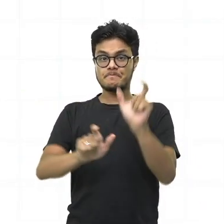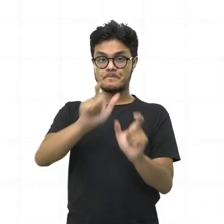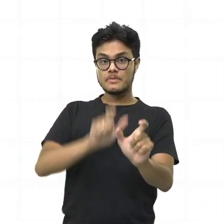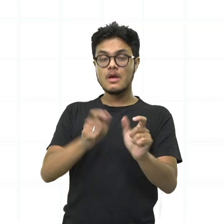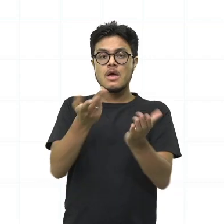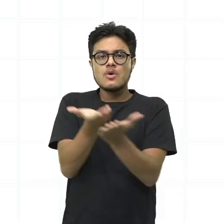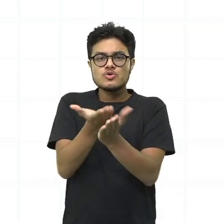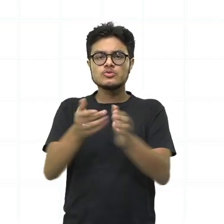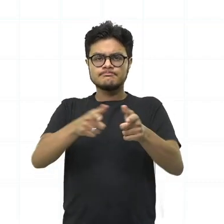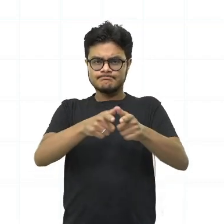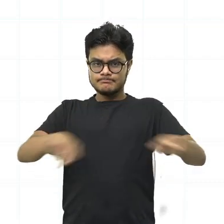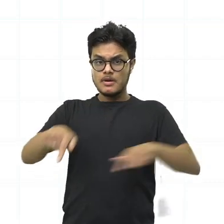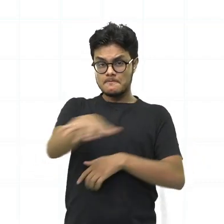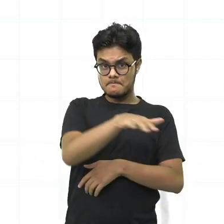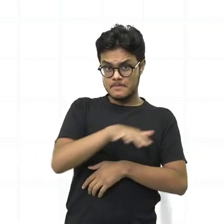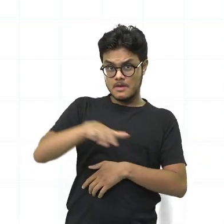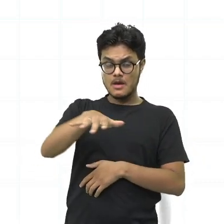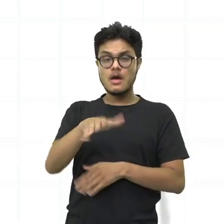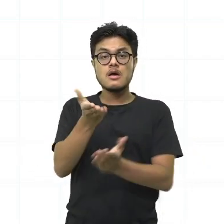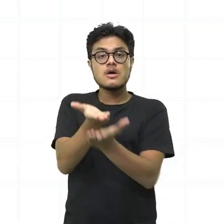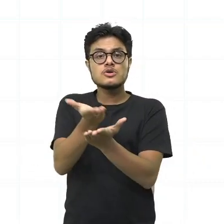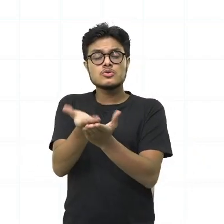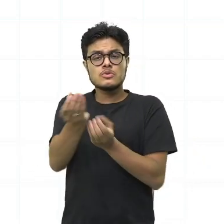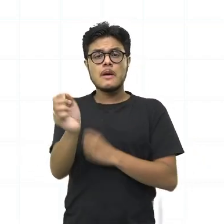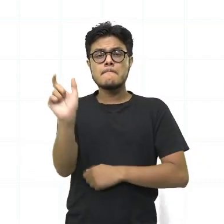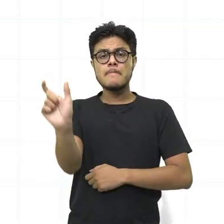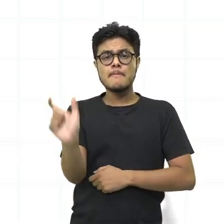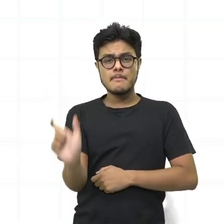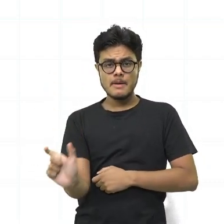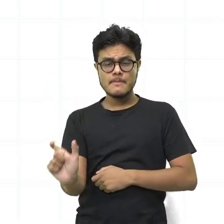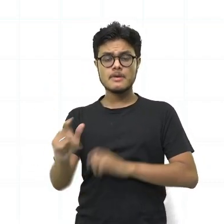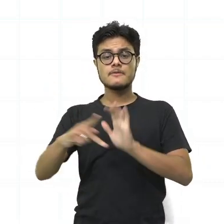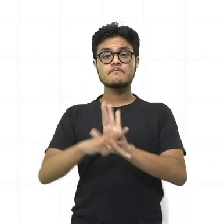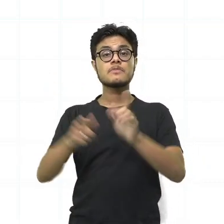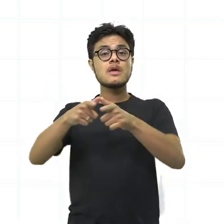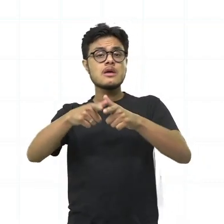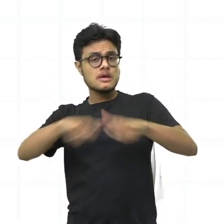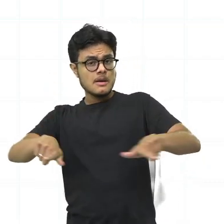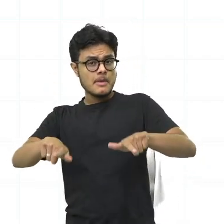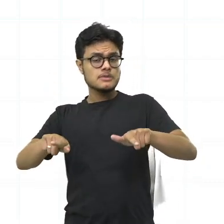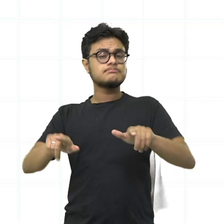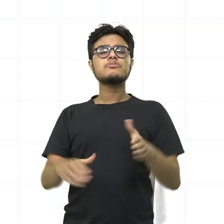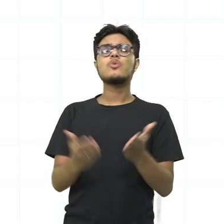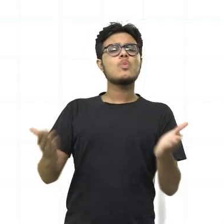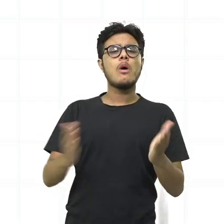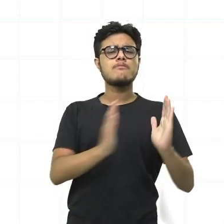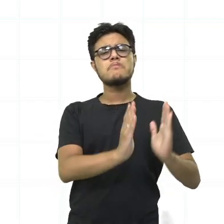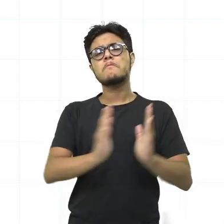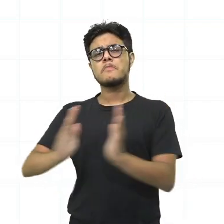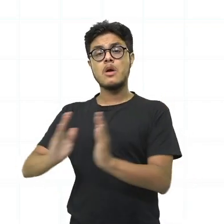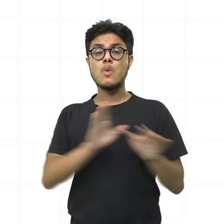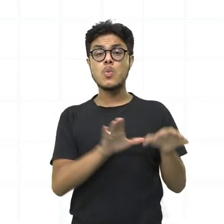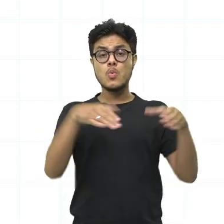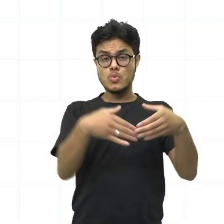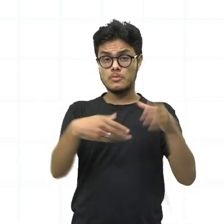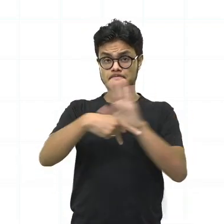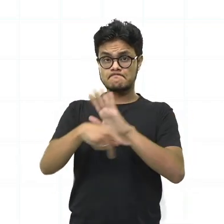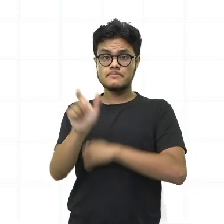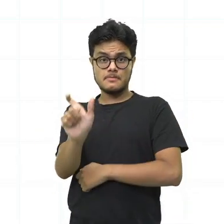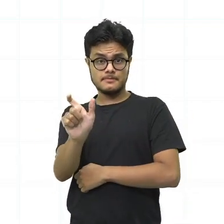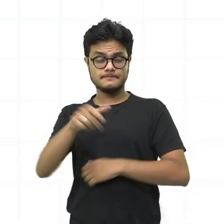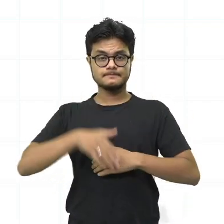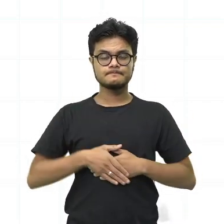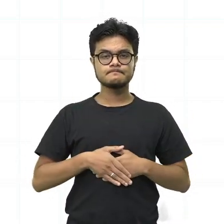A morfologia é a parte da gramática que estuda as palavras de acordo com a classe gramatical a que